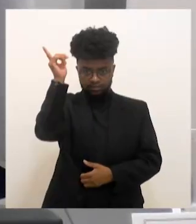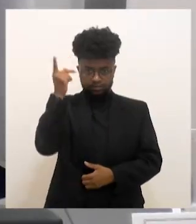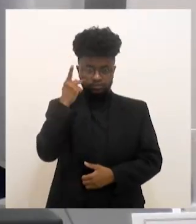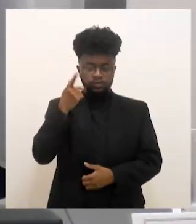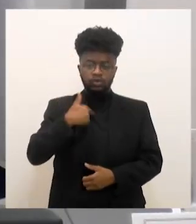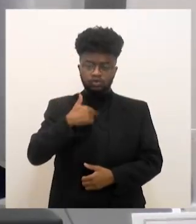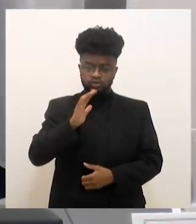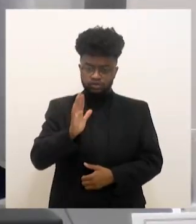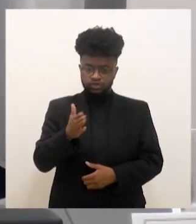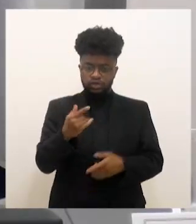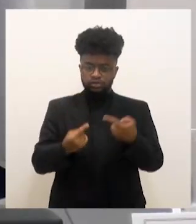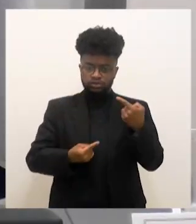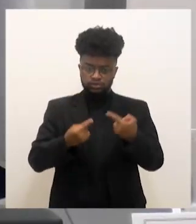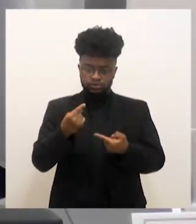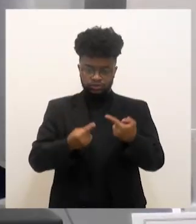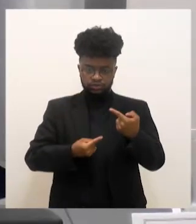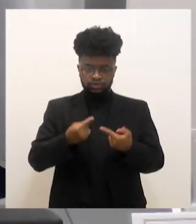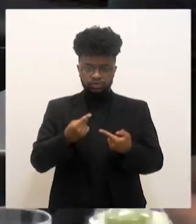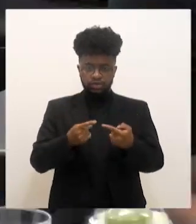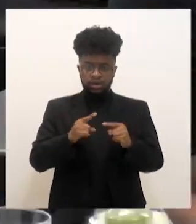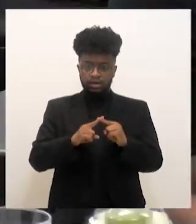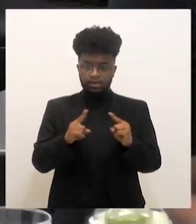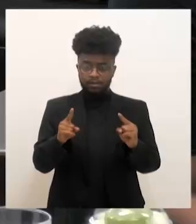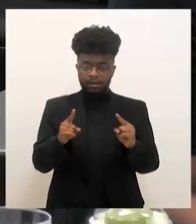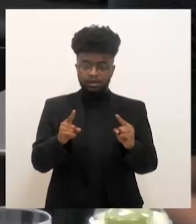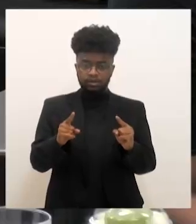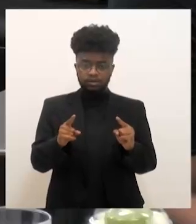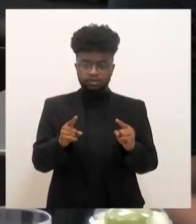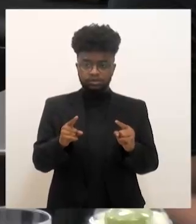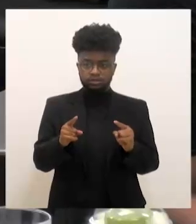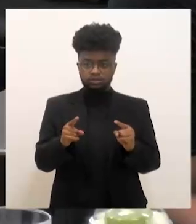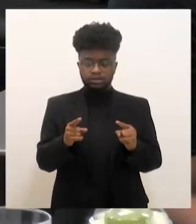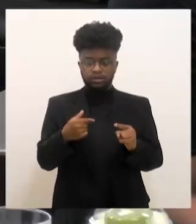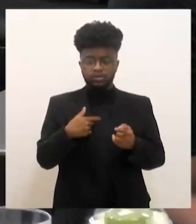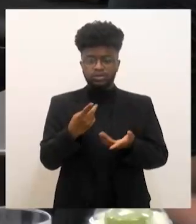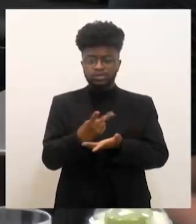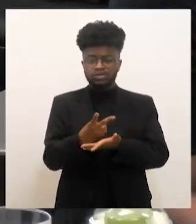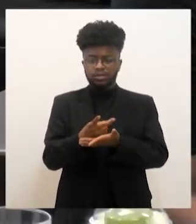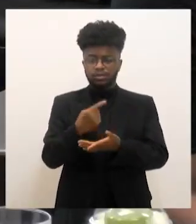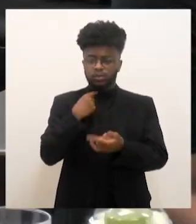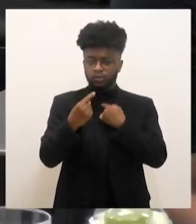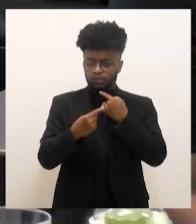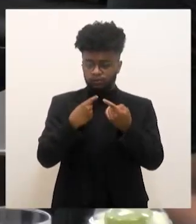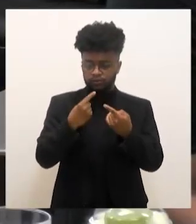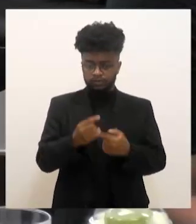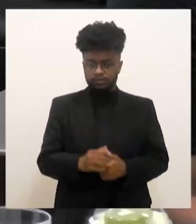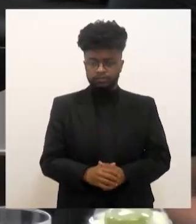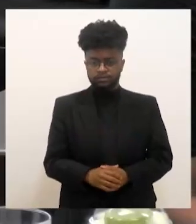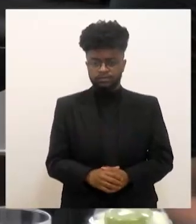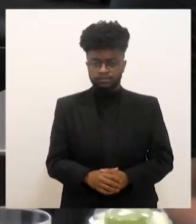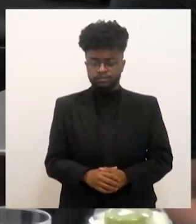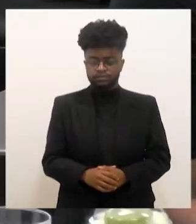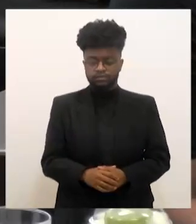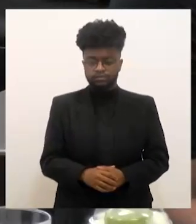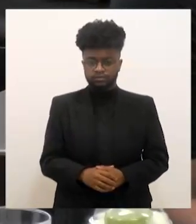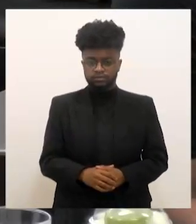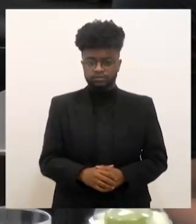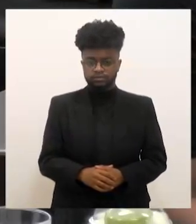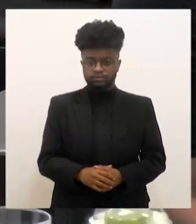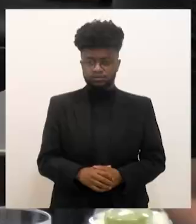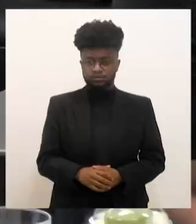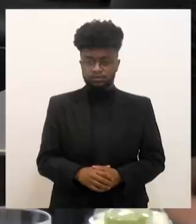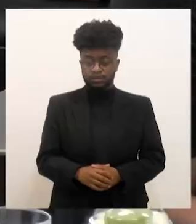já discuti isso, mas eu tenho sempre a mesma dúvida. Olha,